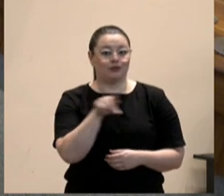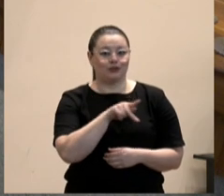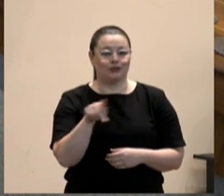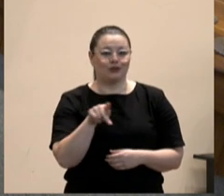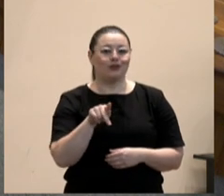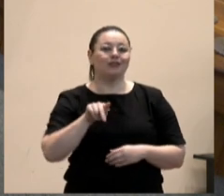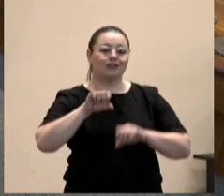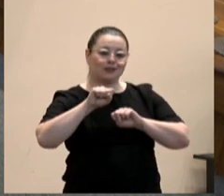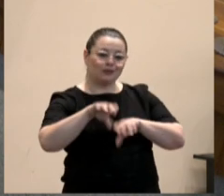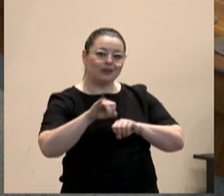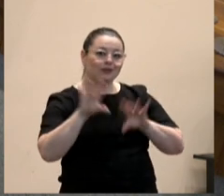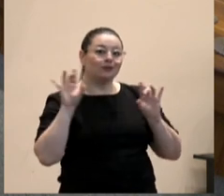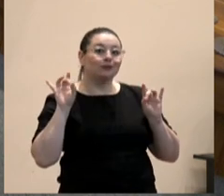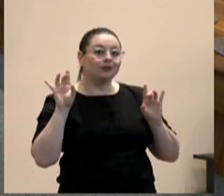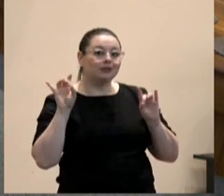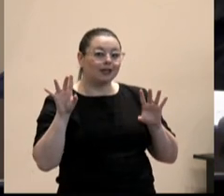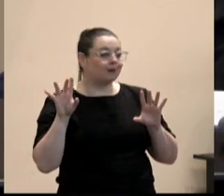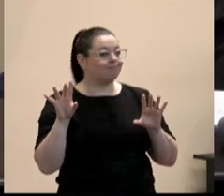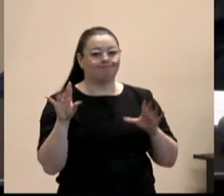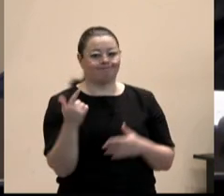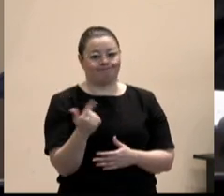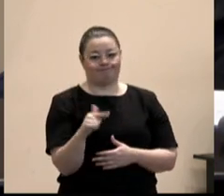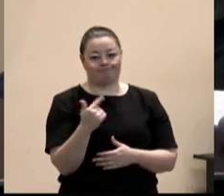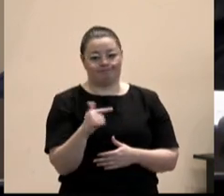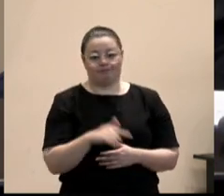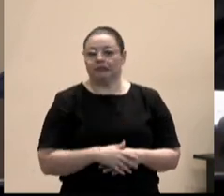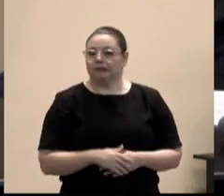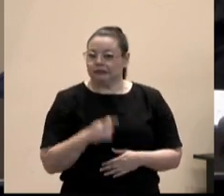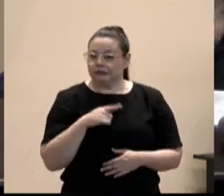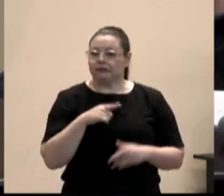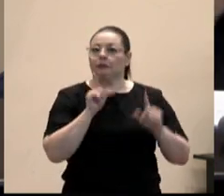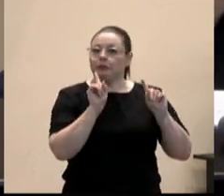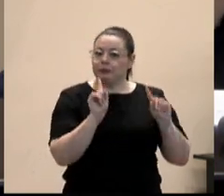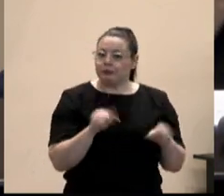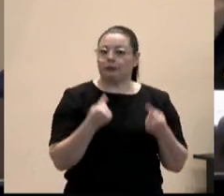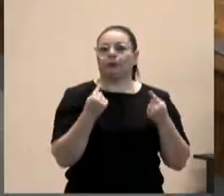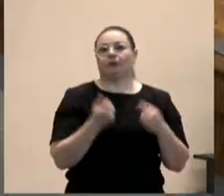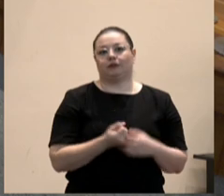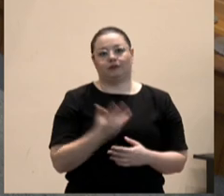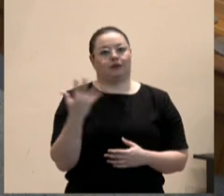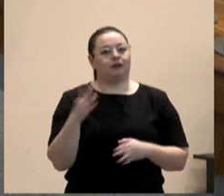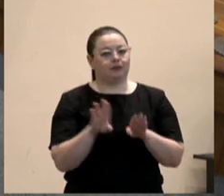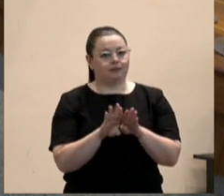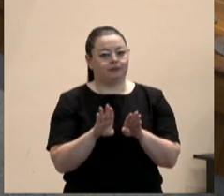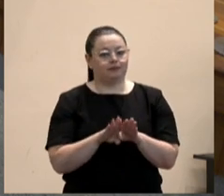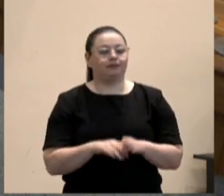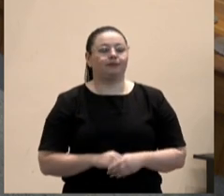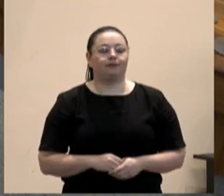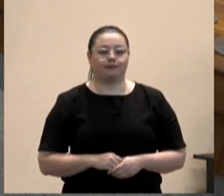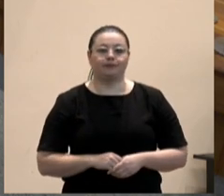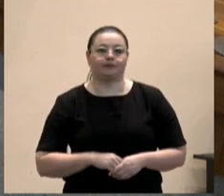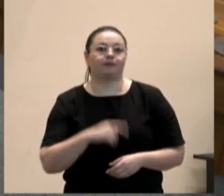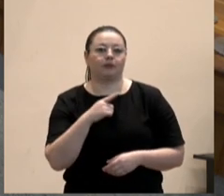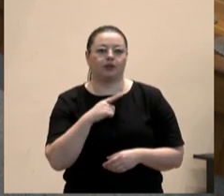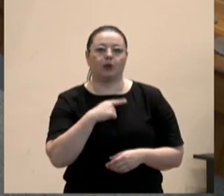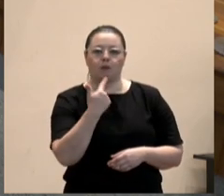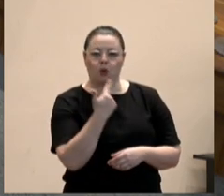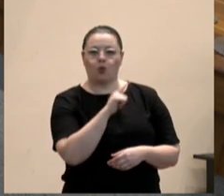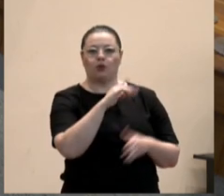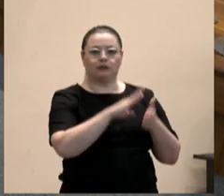especial. Né? Então, tem muitos desafios aí colocados. Pode passar. Aqui tem uma outra tabela.